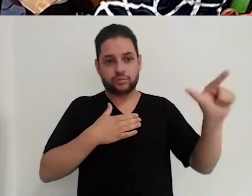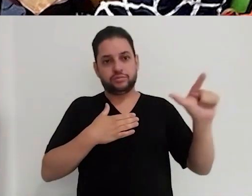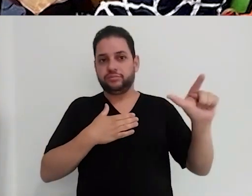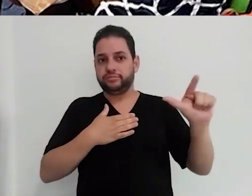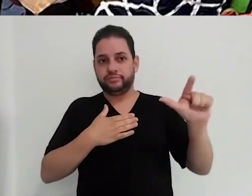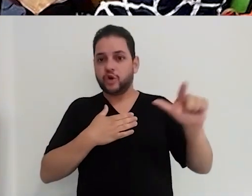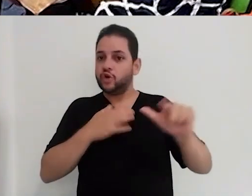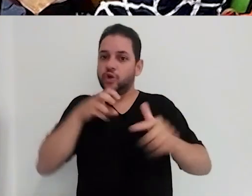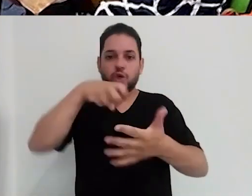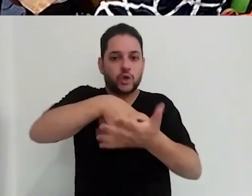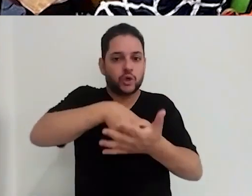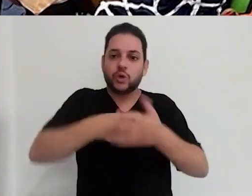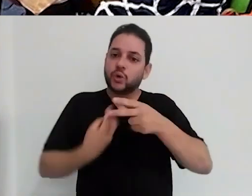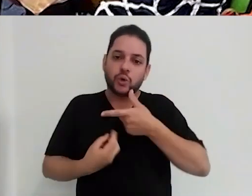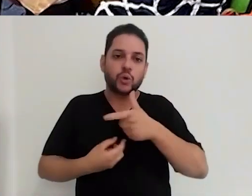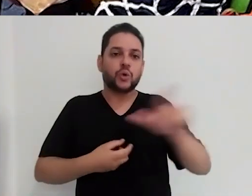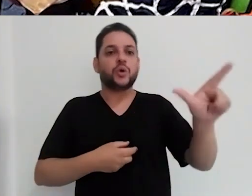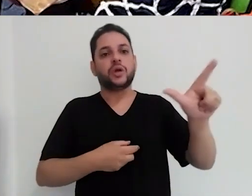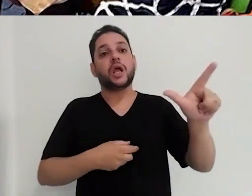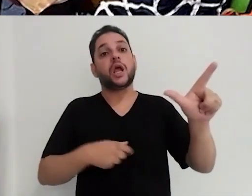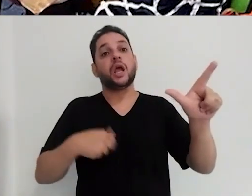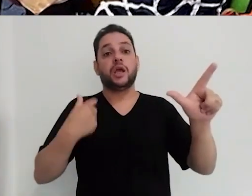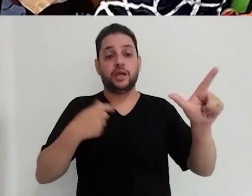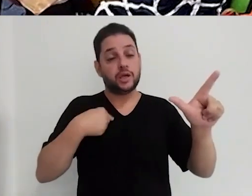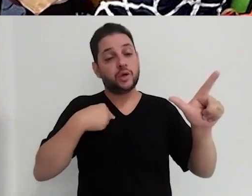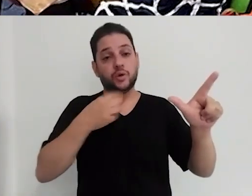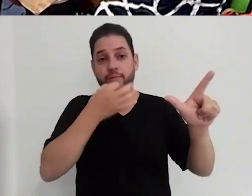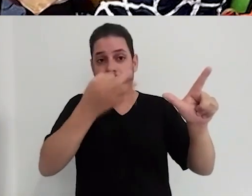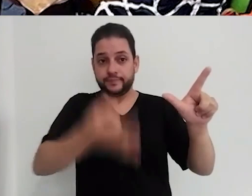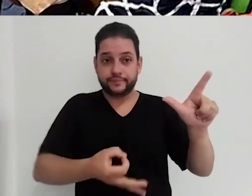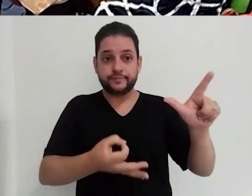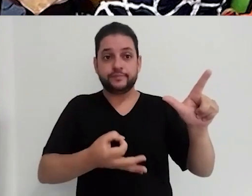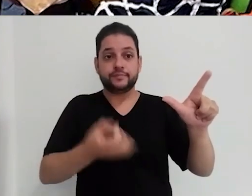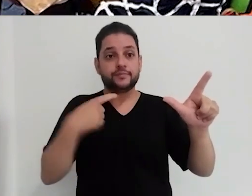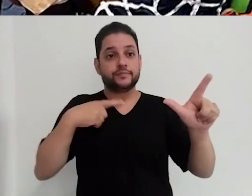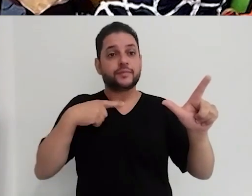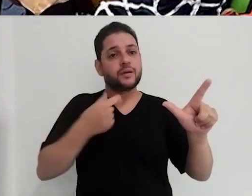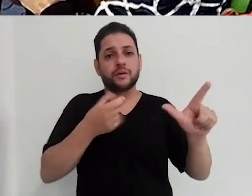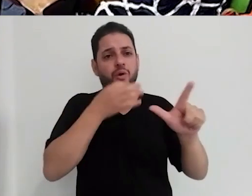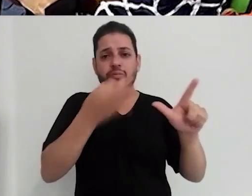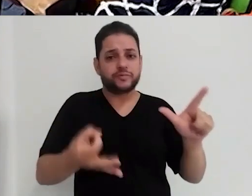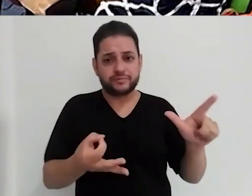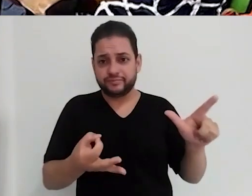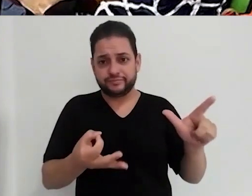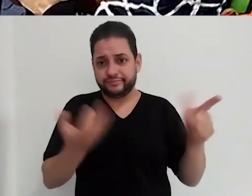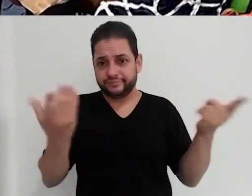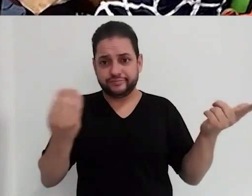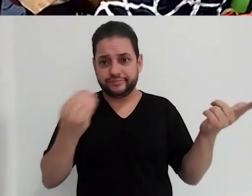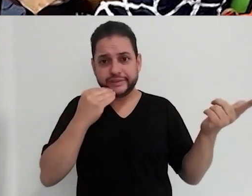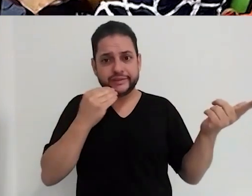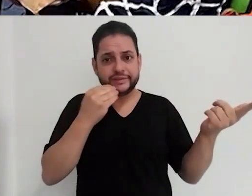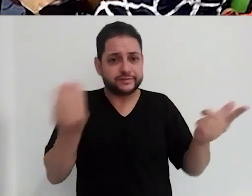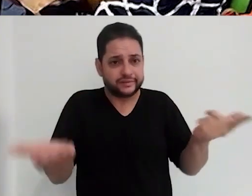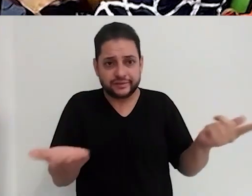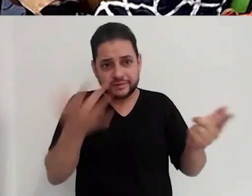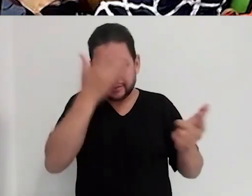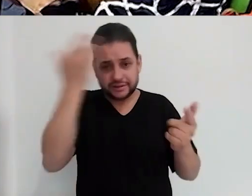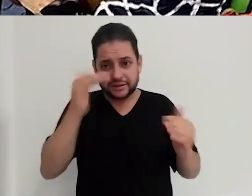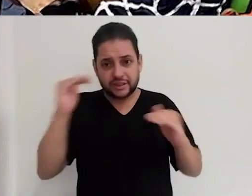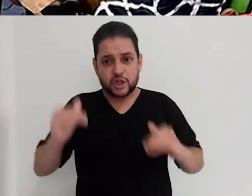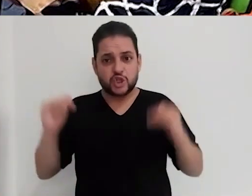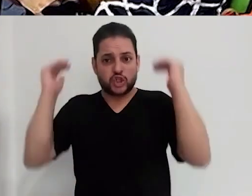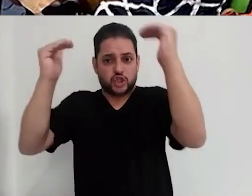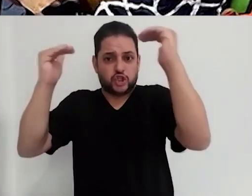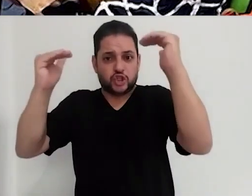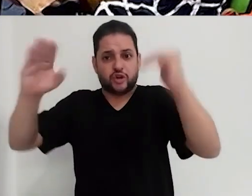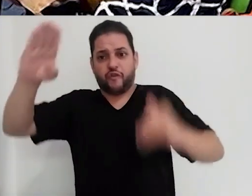uma dessas alternativas obviamente, é tão óbvio, para mim é tão óbvio que uma pessoa de alta patente das